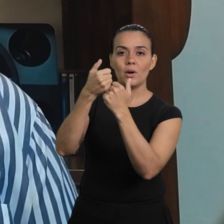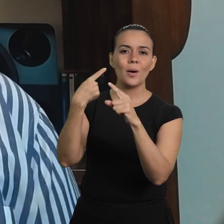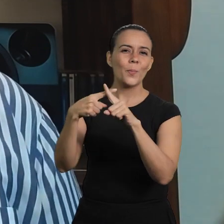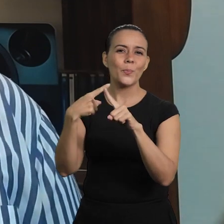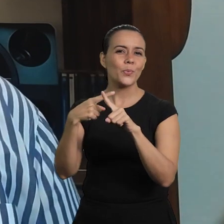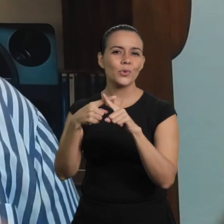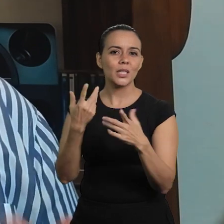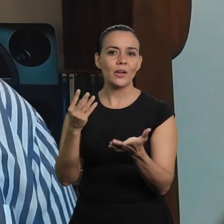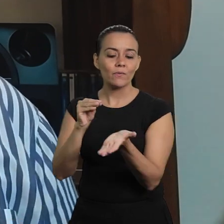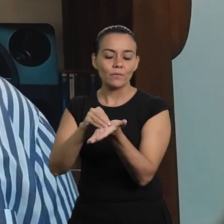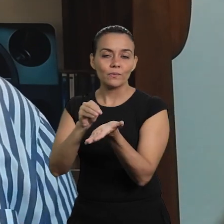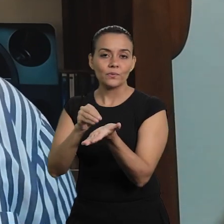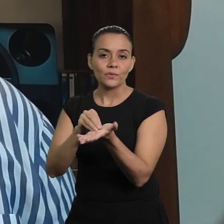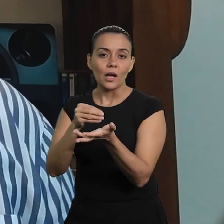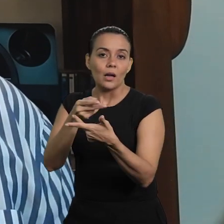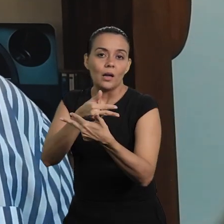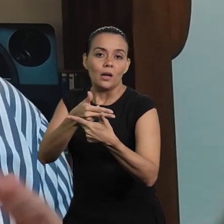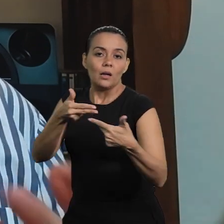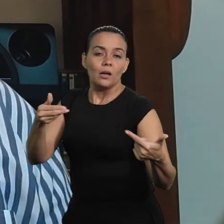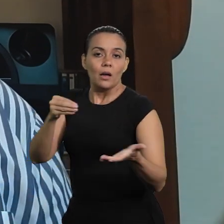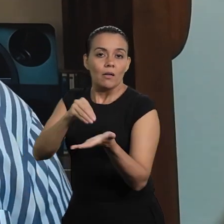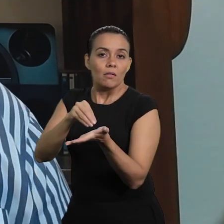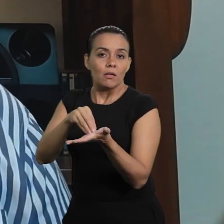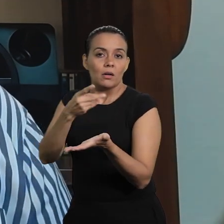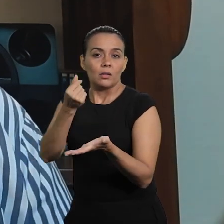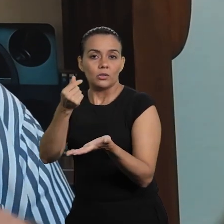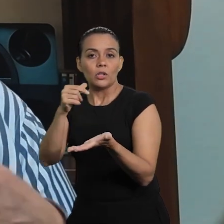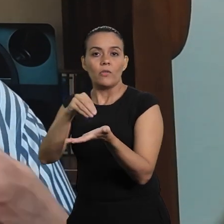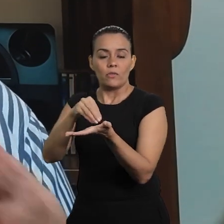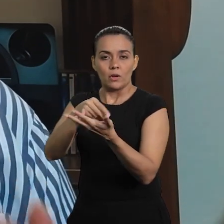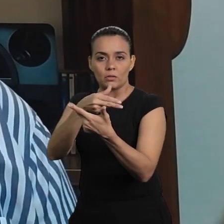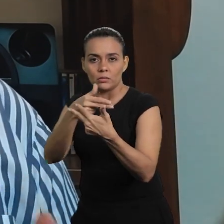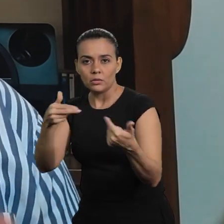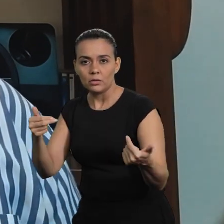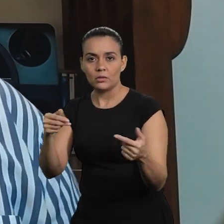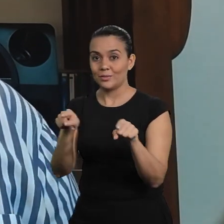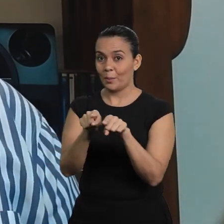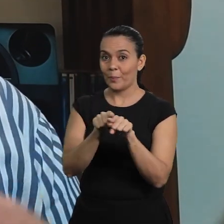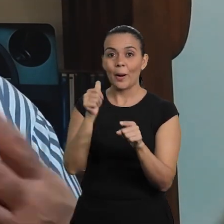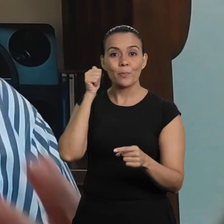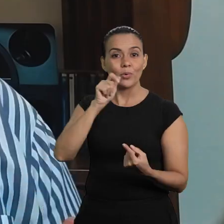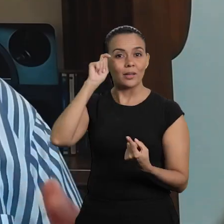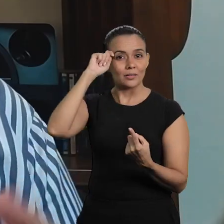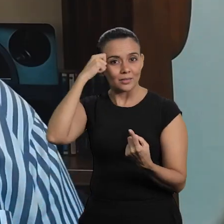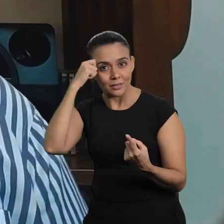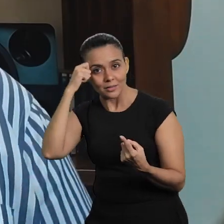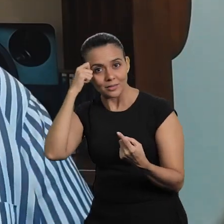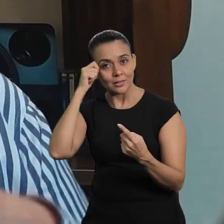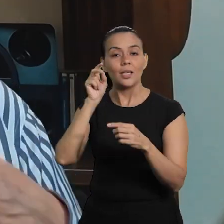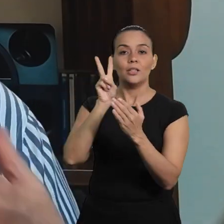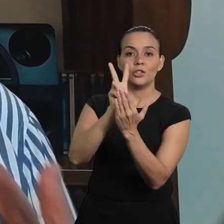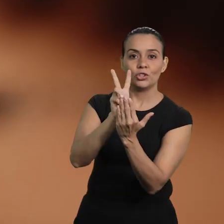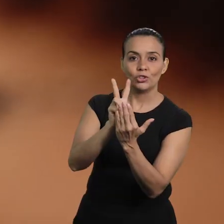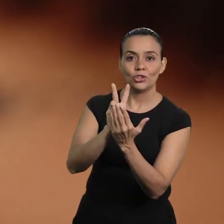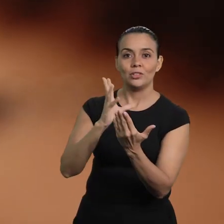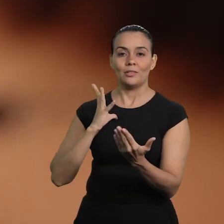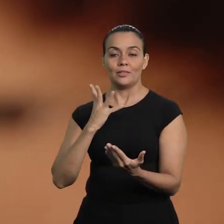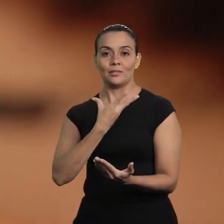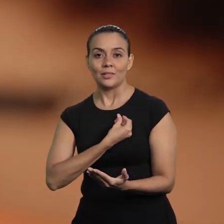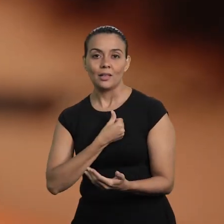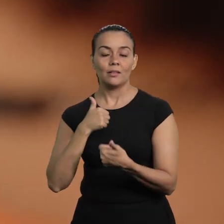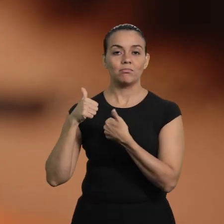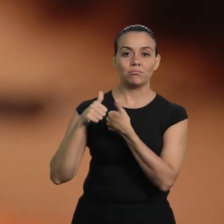têm aos recursos, como são as mulheres negras, as indígenas, as lésbicas, as pessoas